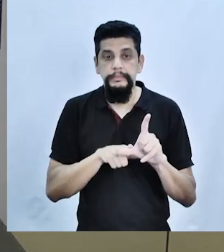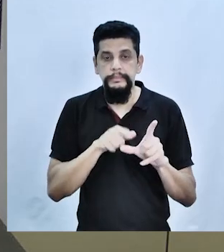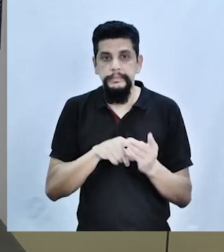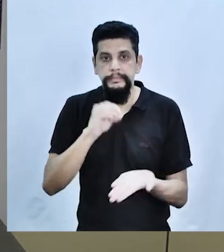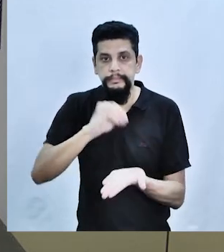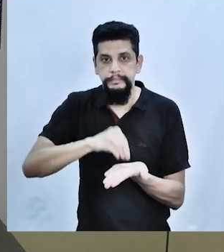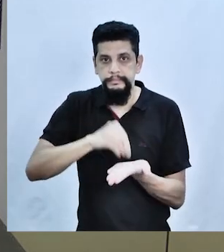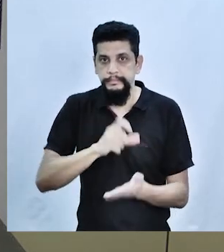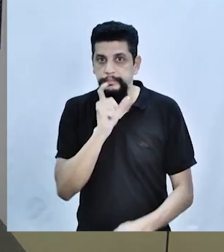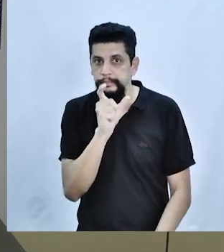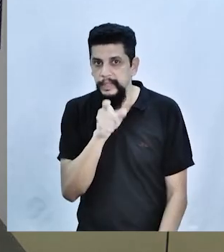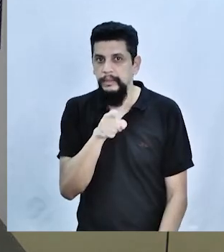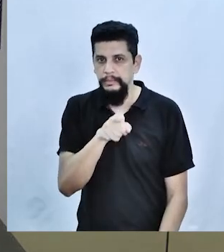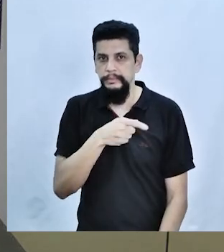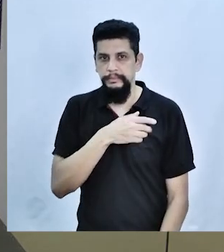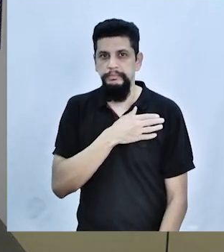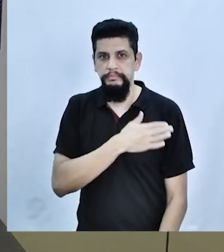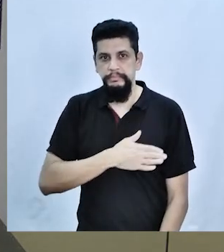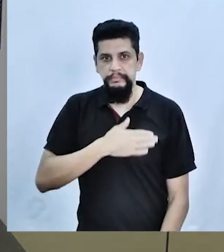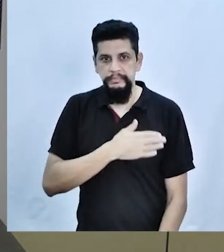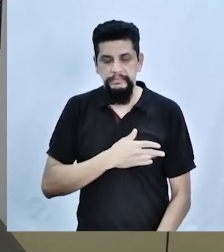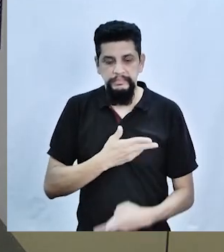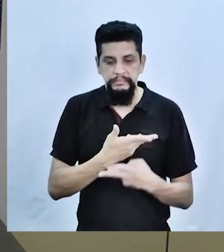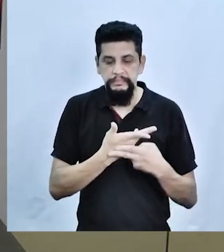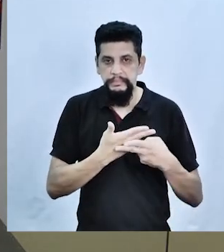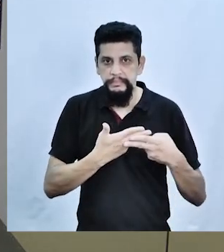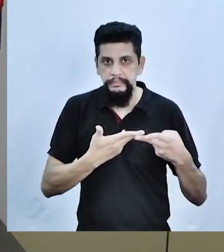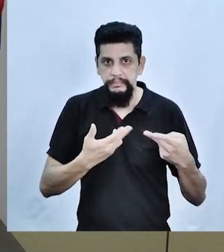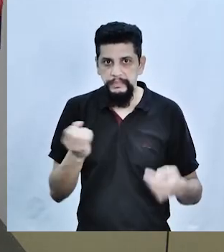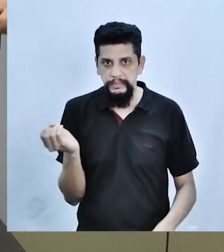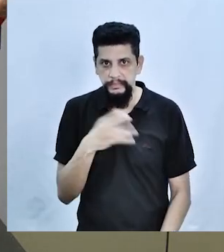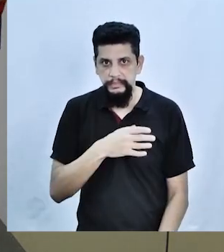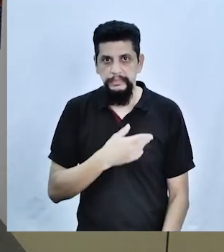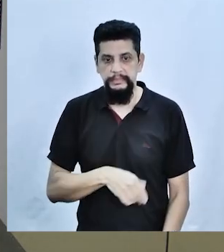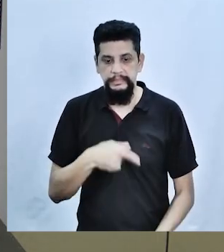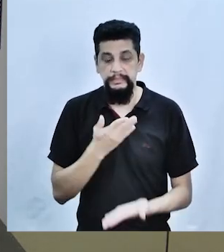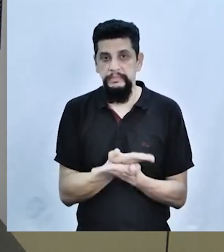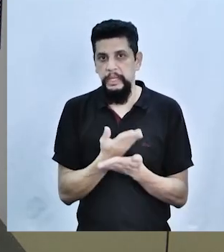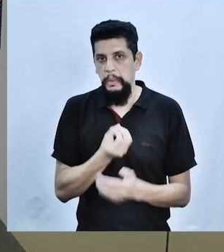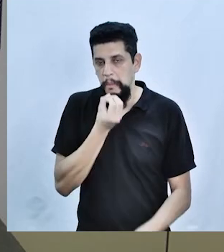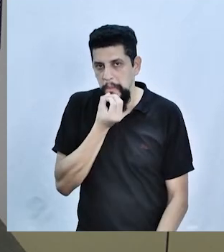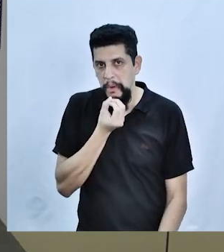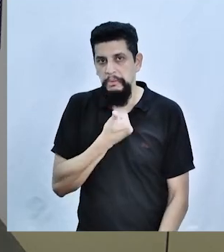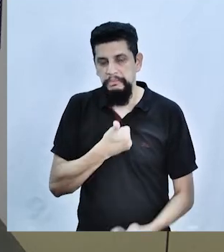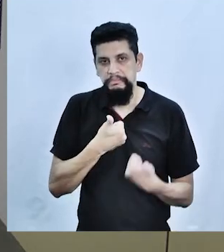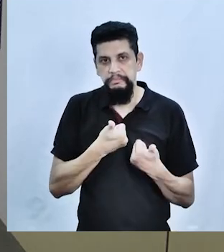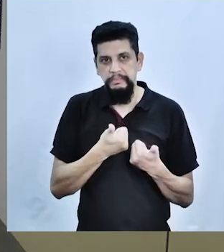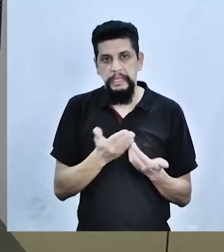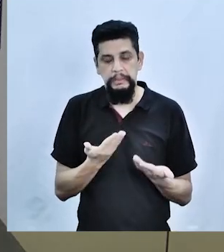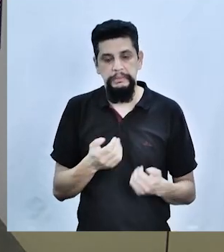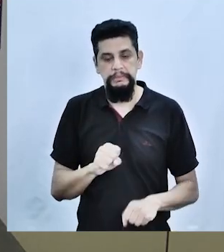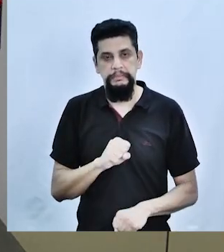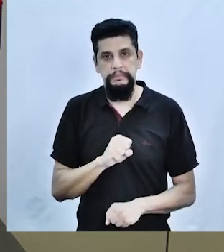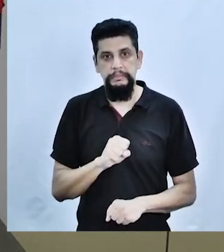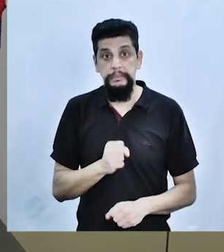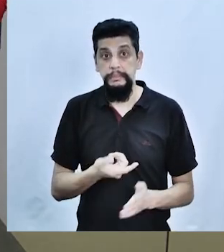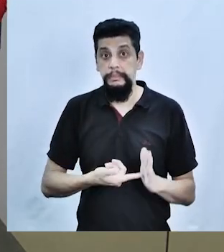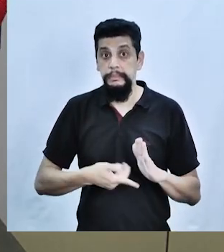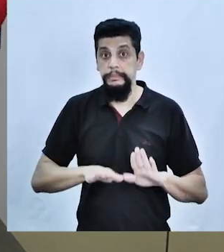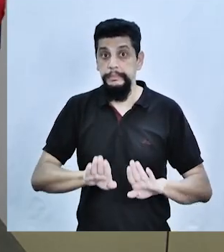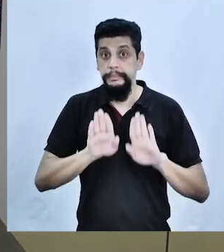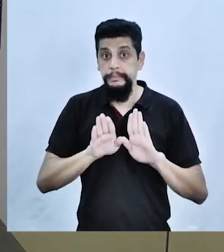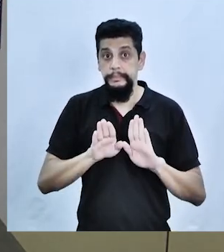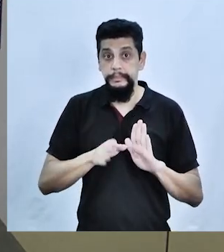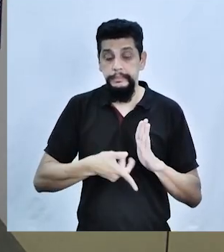na palavra. E então, o que você achou? Conseguiu descobrir coisas novas de língua portuguesa nessa aula? Que bom, nós vamos ficando